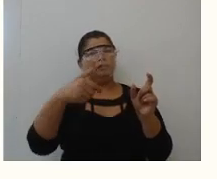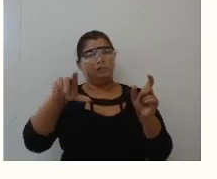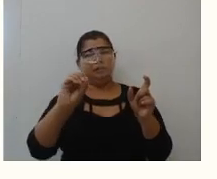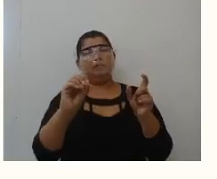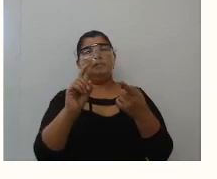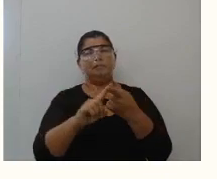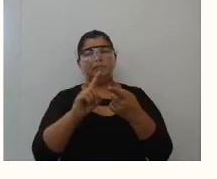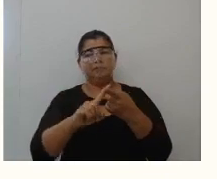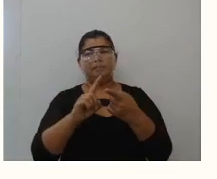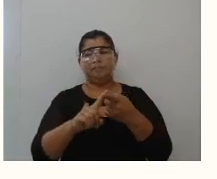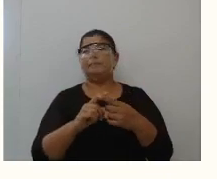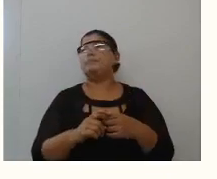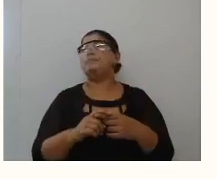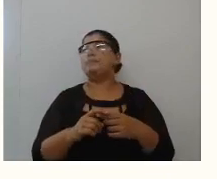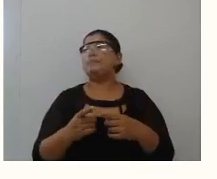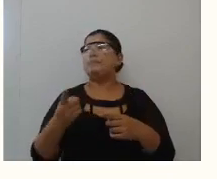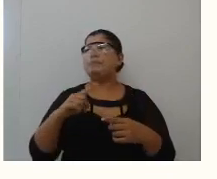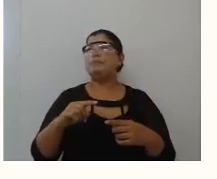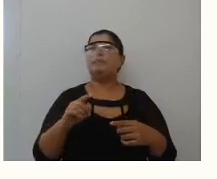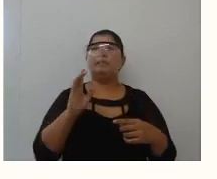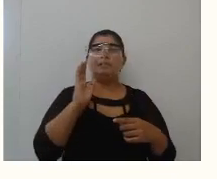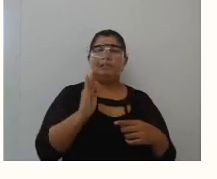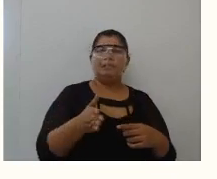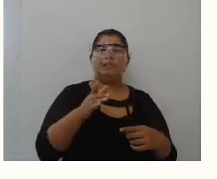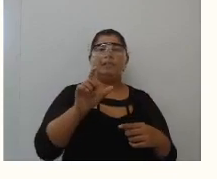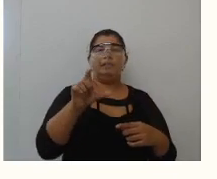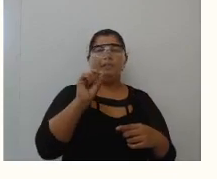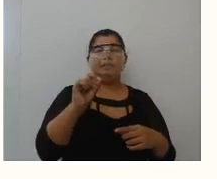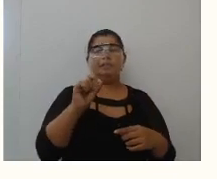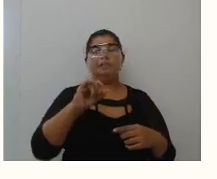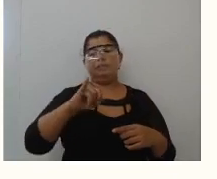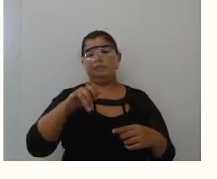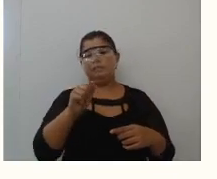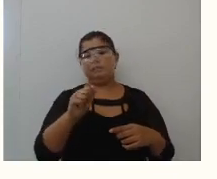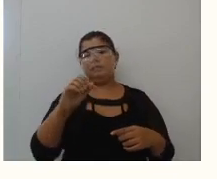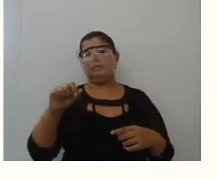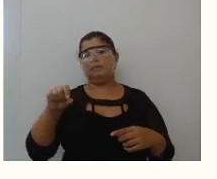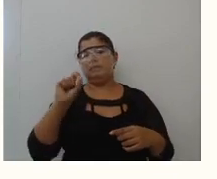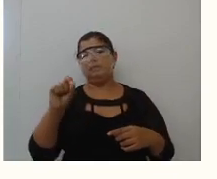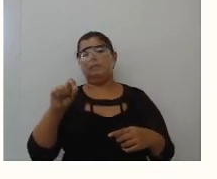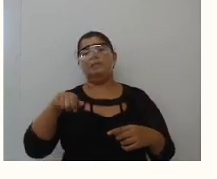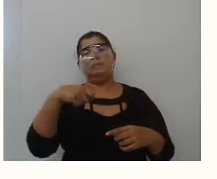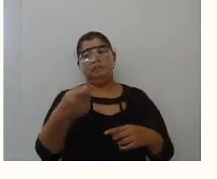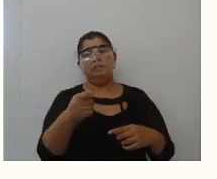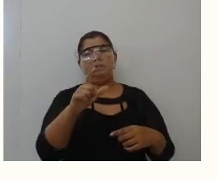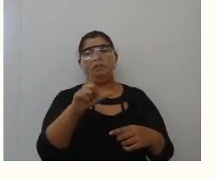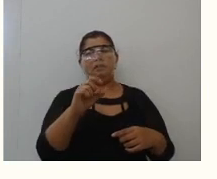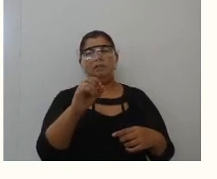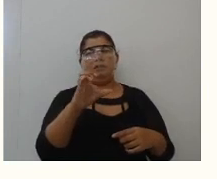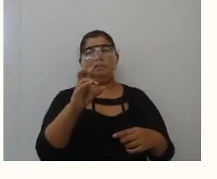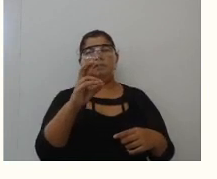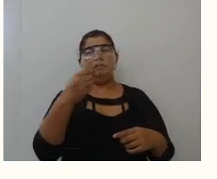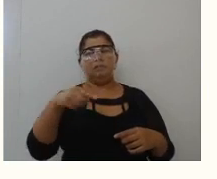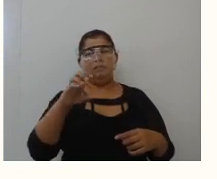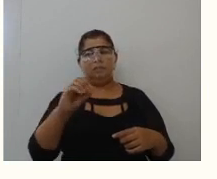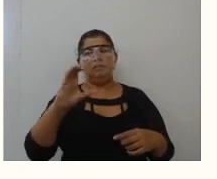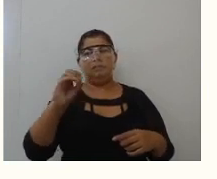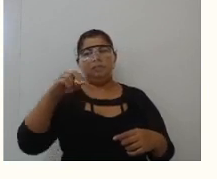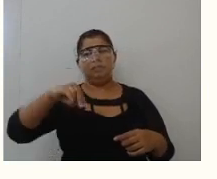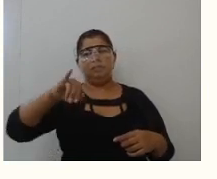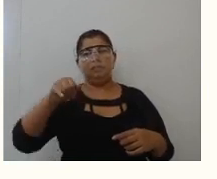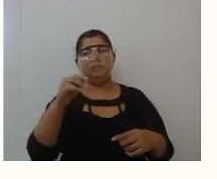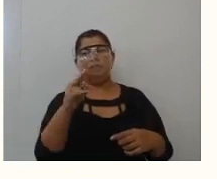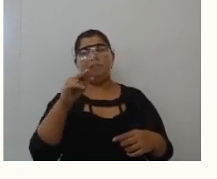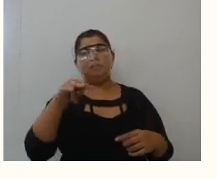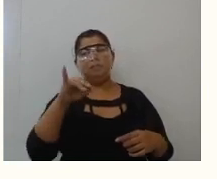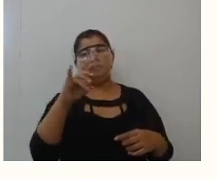concessiva. E aqui embaixo, ó, o já que, um outro exemplo de locução conjuntiva. Beleza? Alguma dúvida até